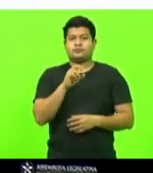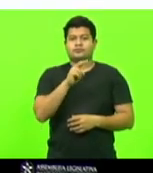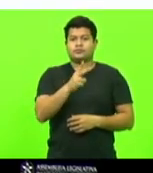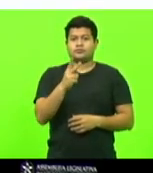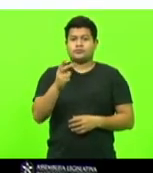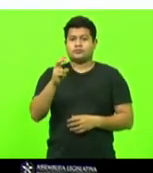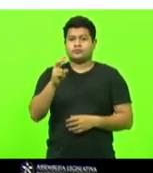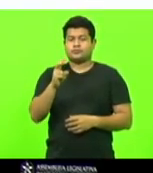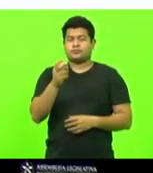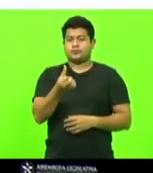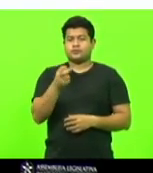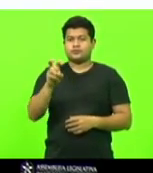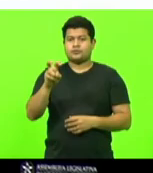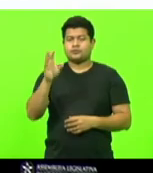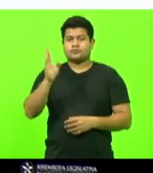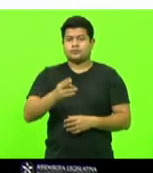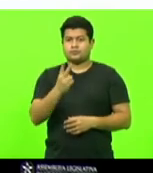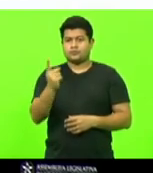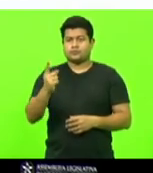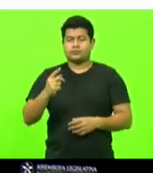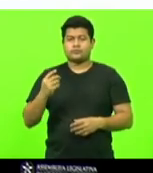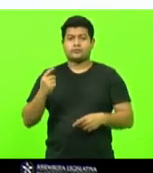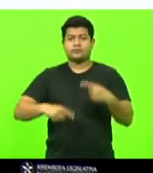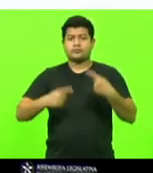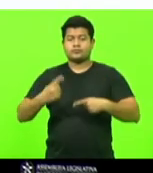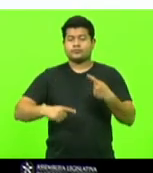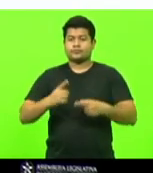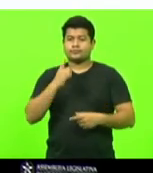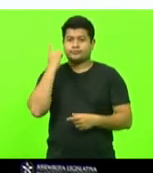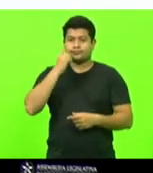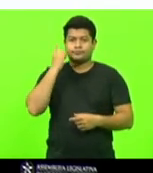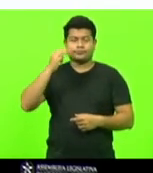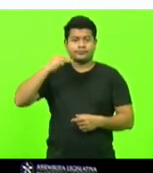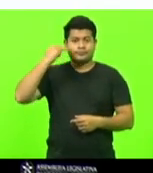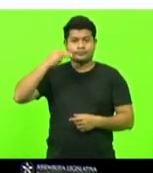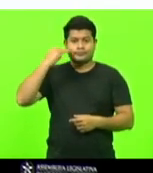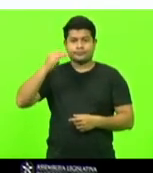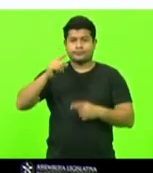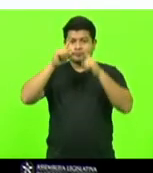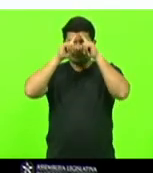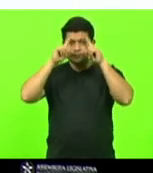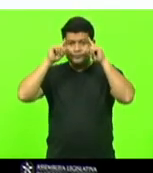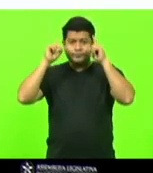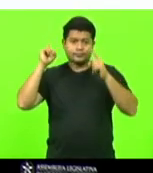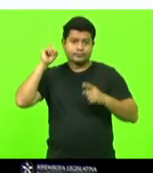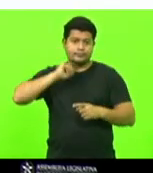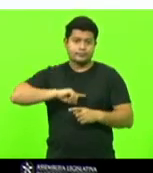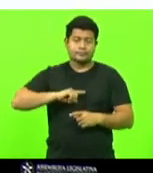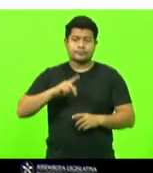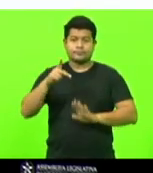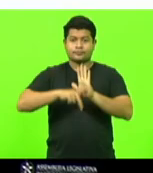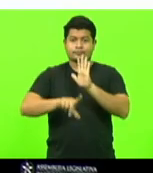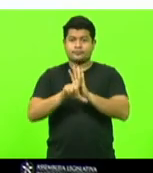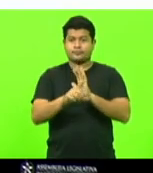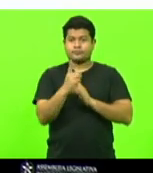e 265/2021. Após ser discutido pelos senhores deputados Márcio Machado, Neudir Sarete e Silvio Dreve, o projeto de